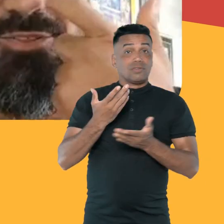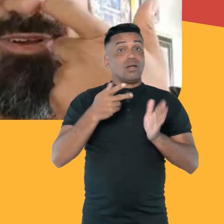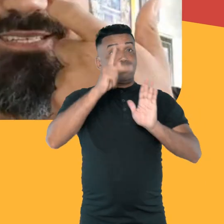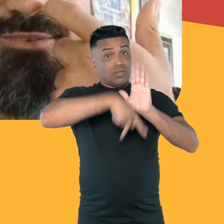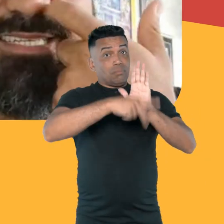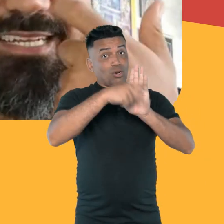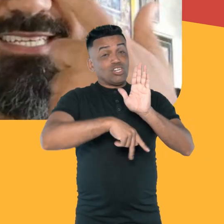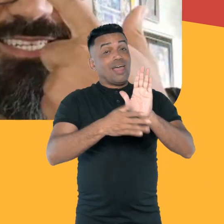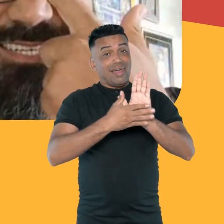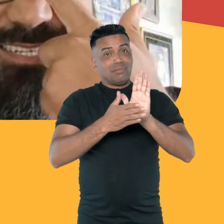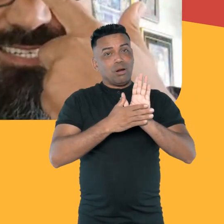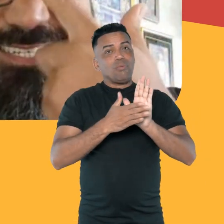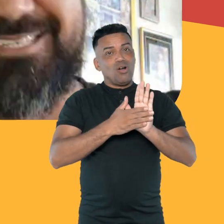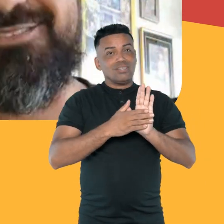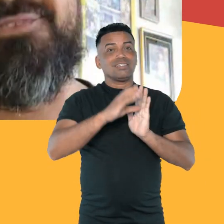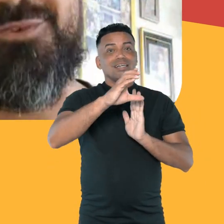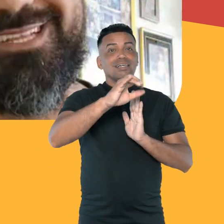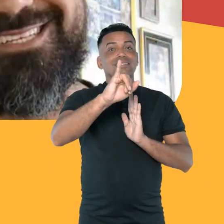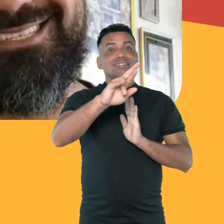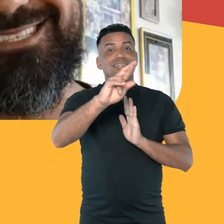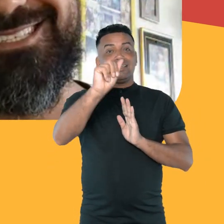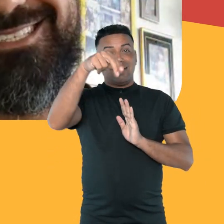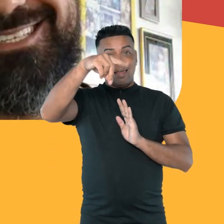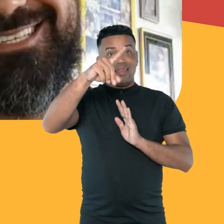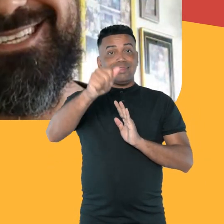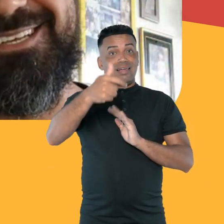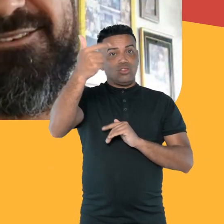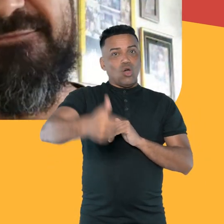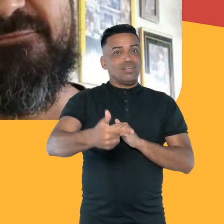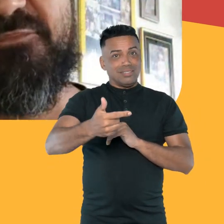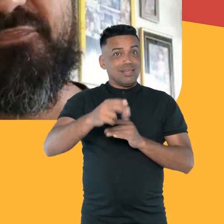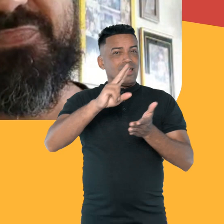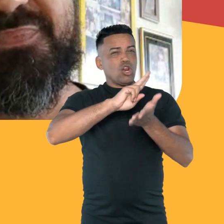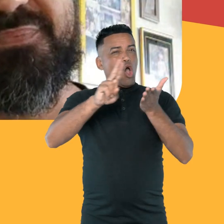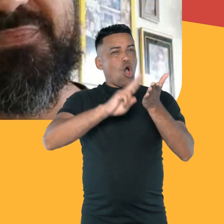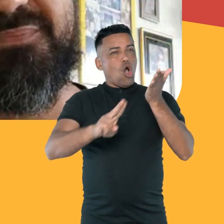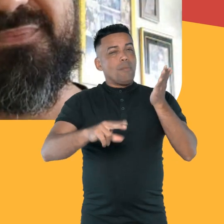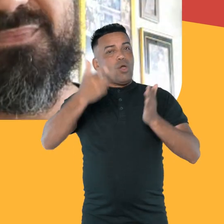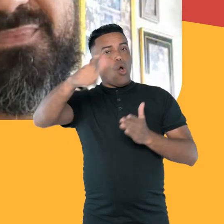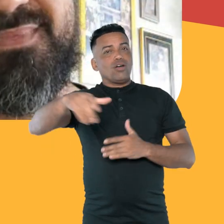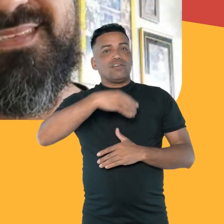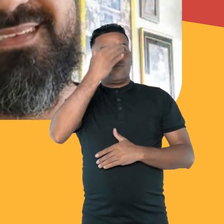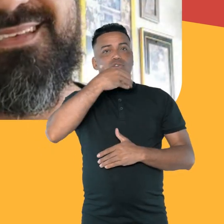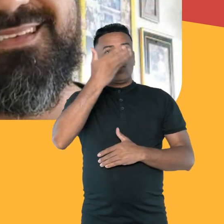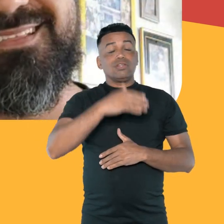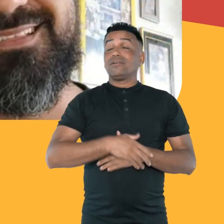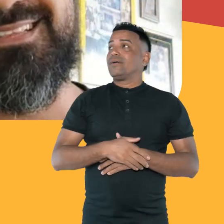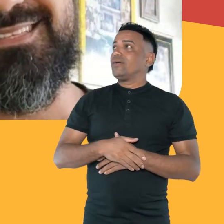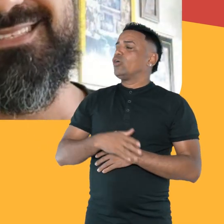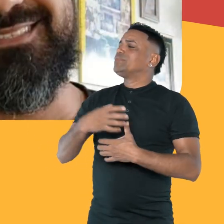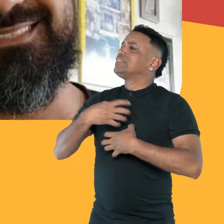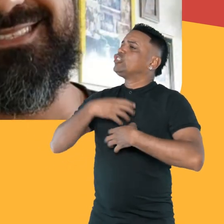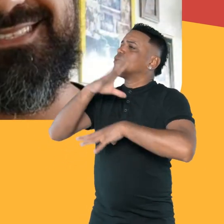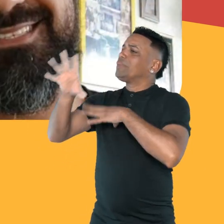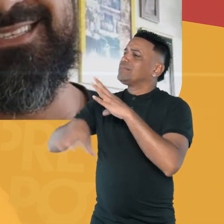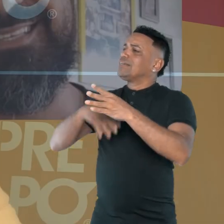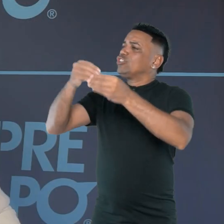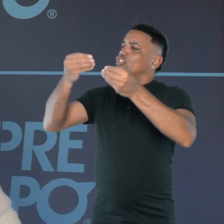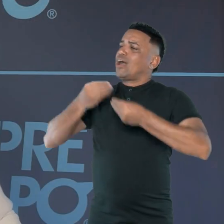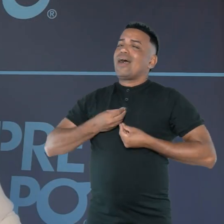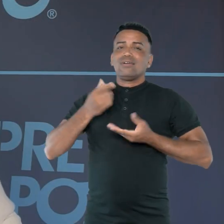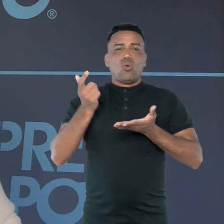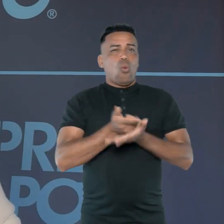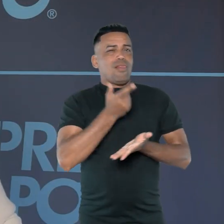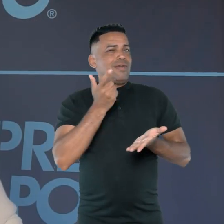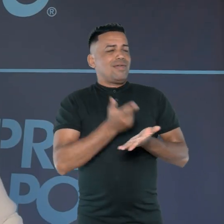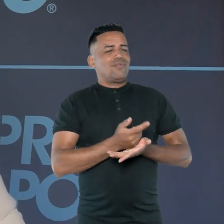para um Ciranda 2 com essa listinha de frutas. Eu me senti presenteado com a sua ciranda. Vou me